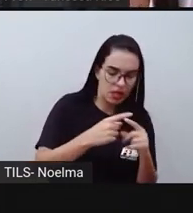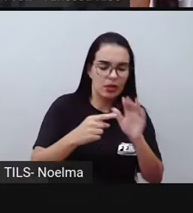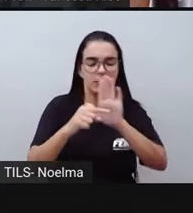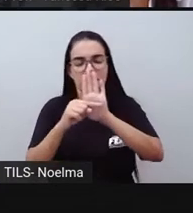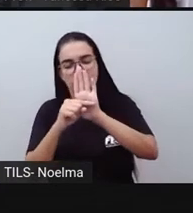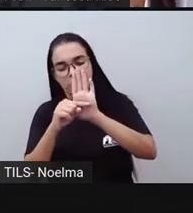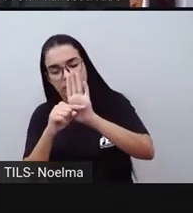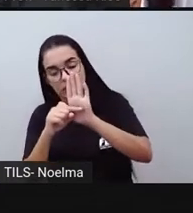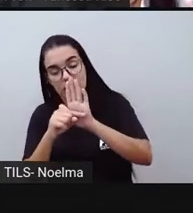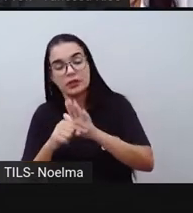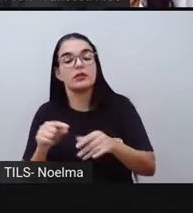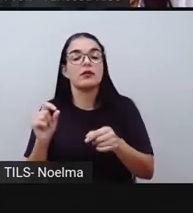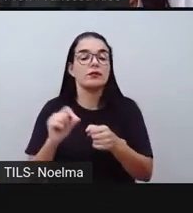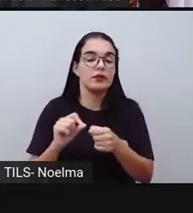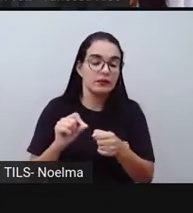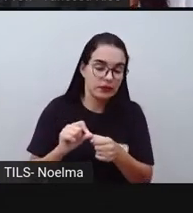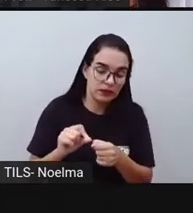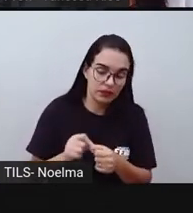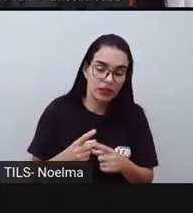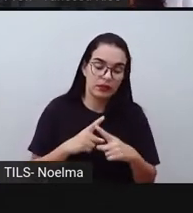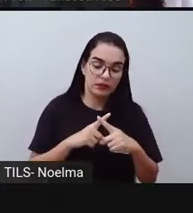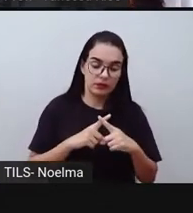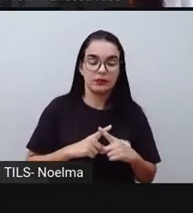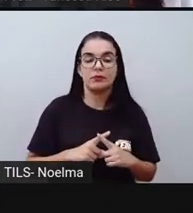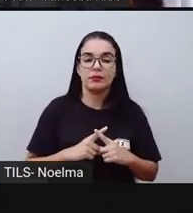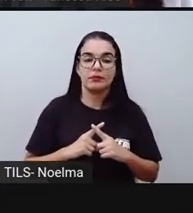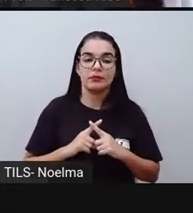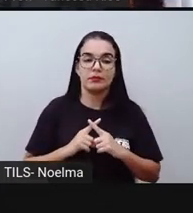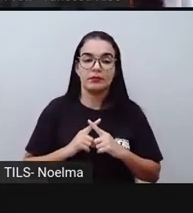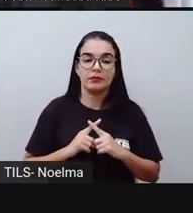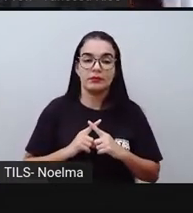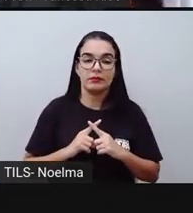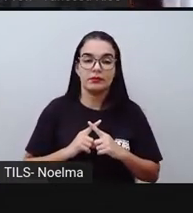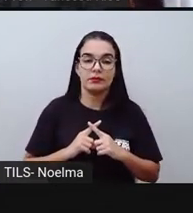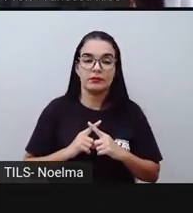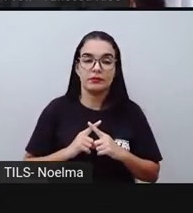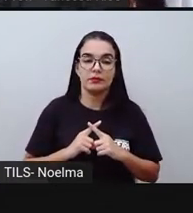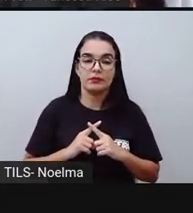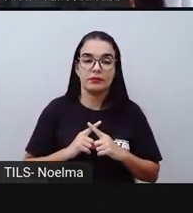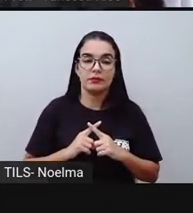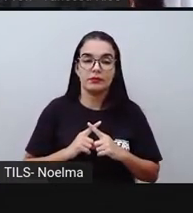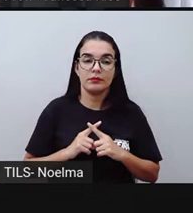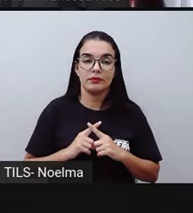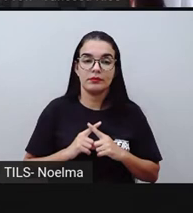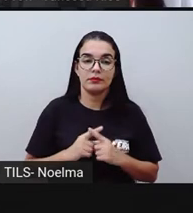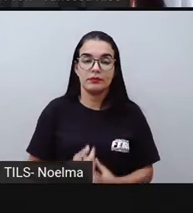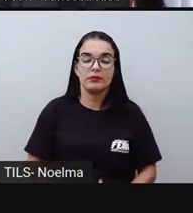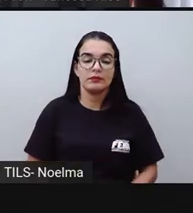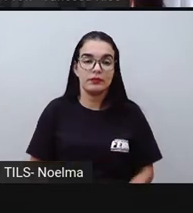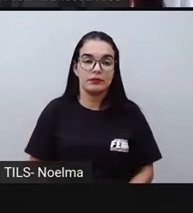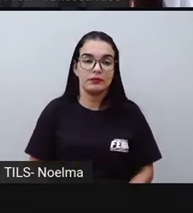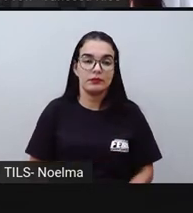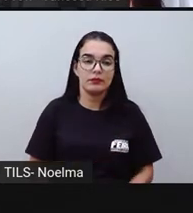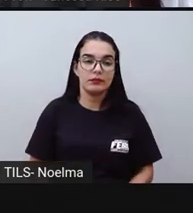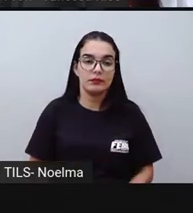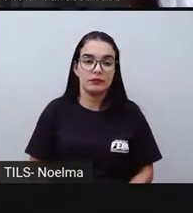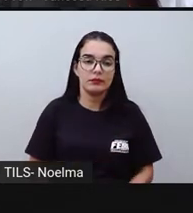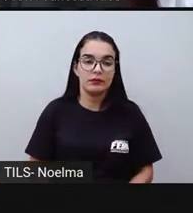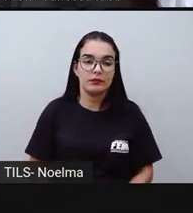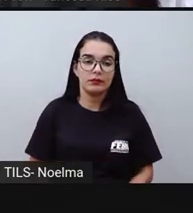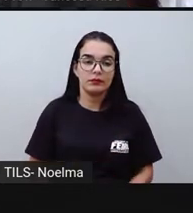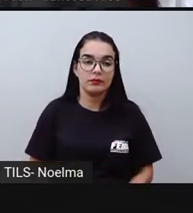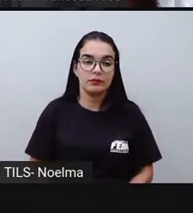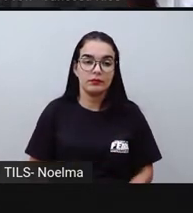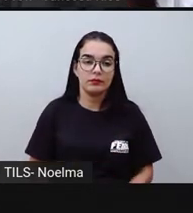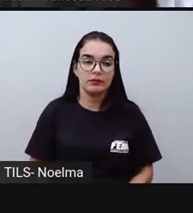na subtração, a gente também vai armar a continha para resolver os problemas, né, de matemática relacionados